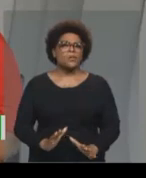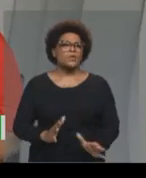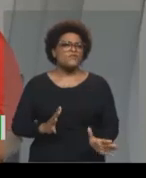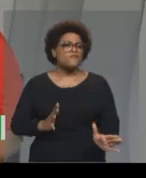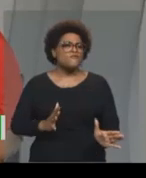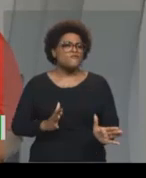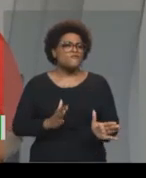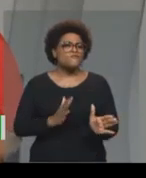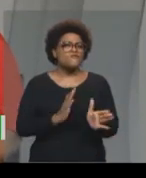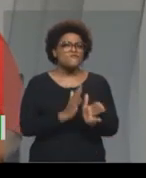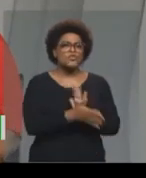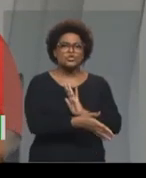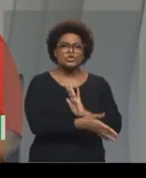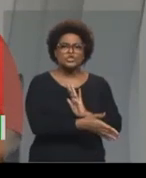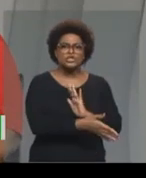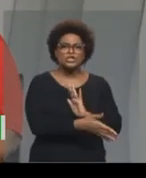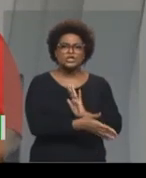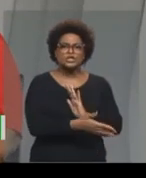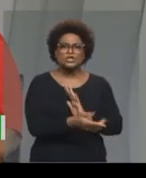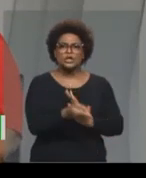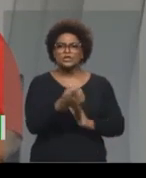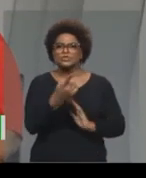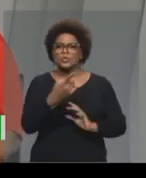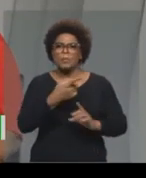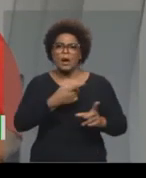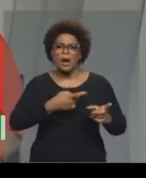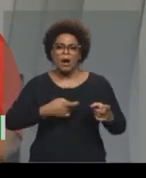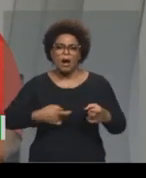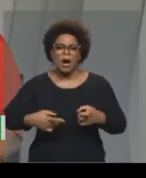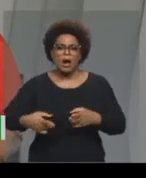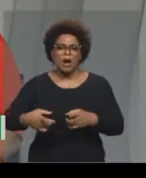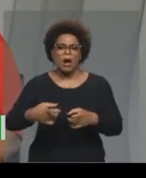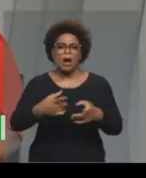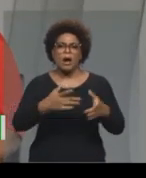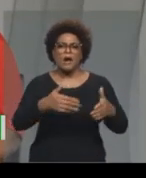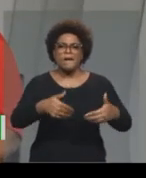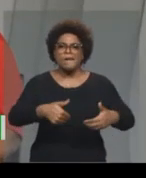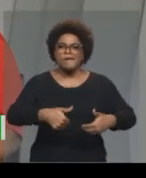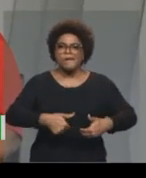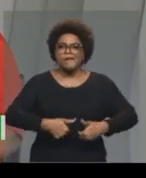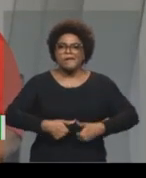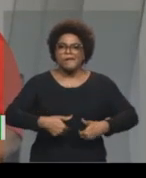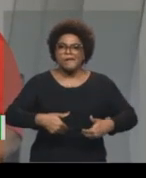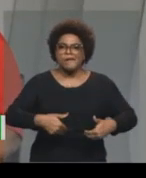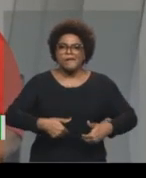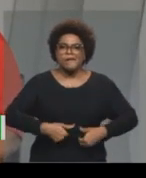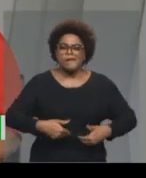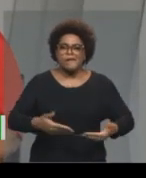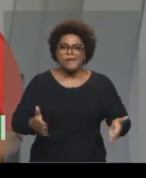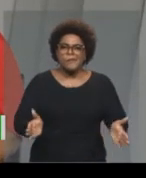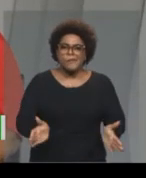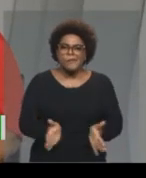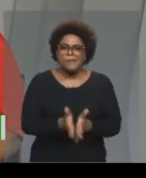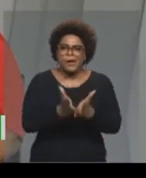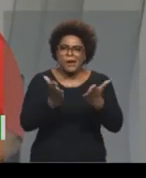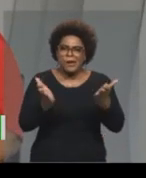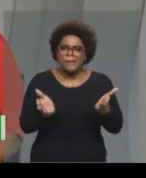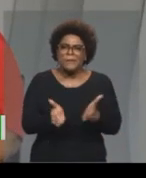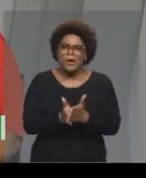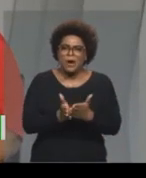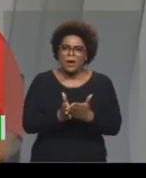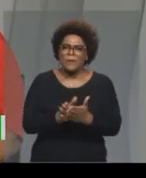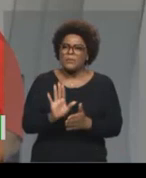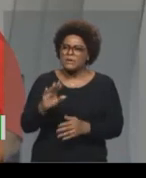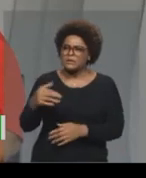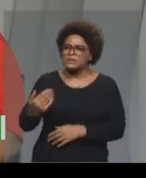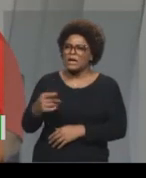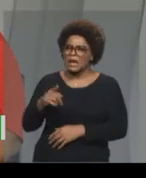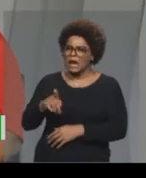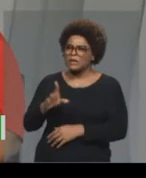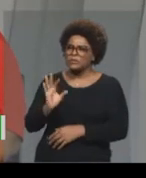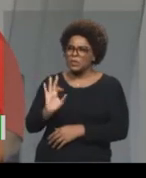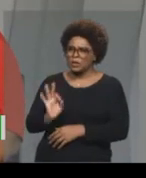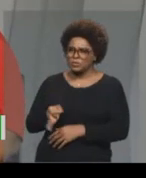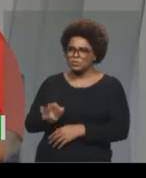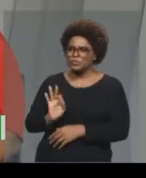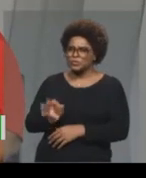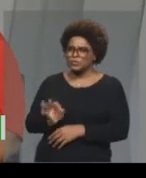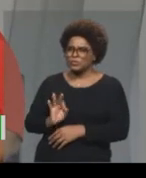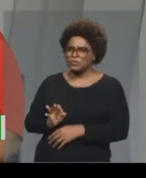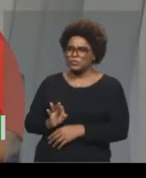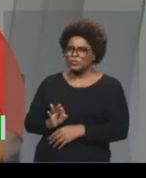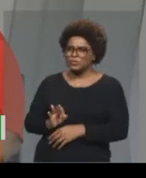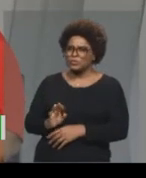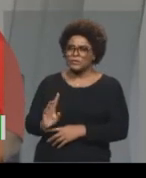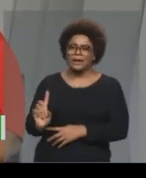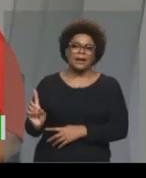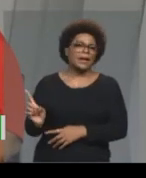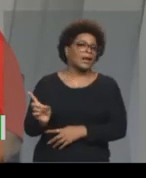refugiadas aí, né? Fugindo de uma guerra, fugindo da fome, fugindo da pobreza. Is this fair? Isso é justo? No,